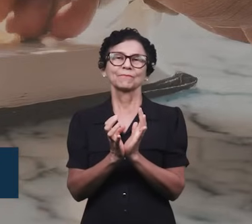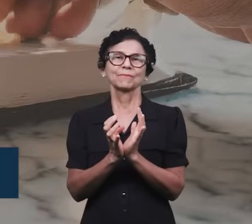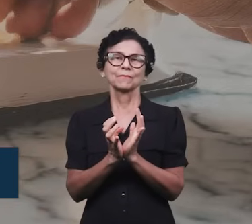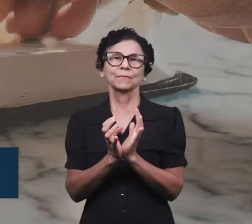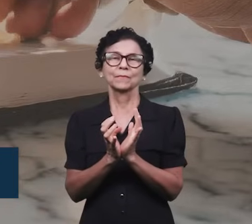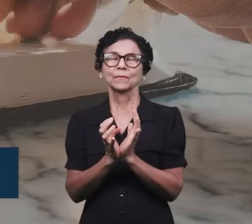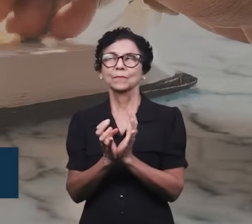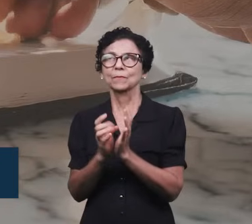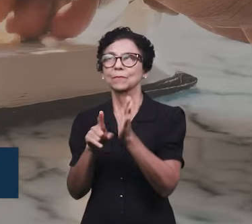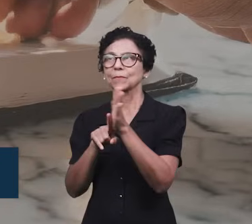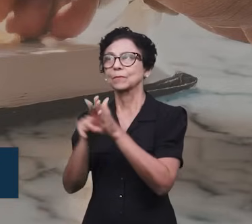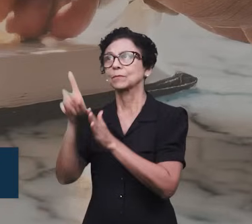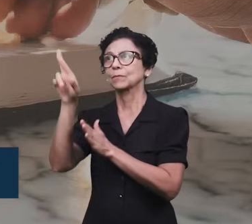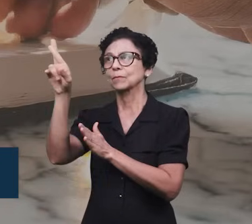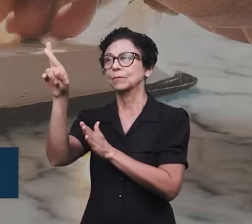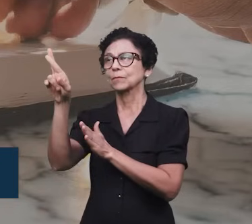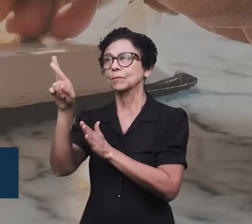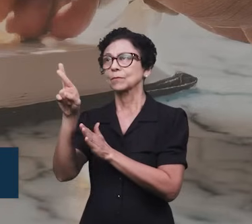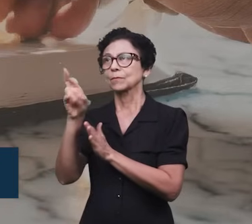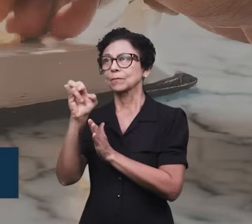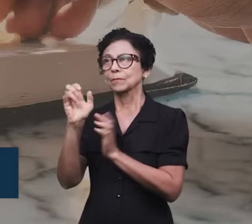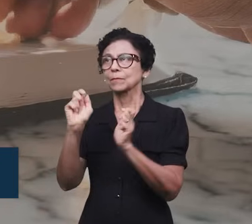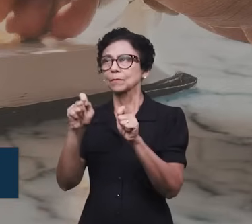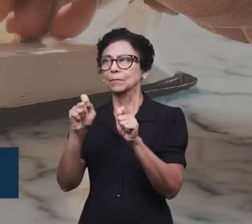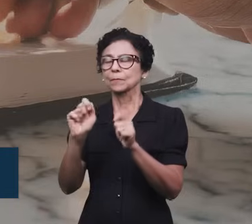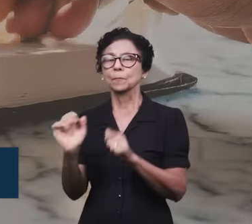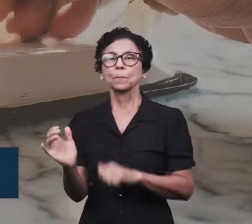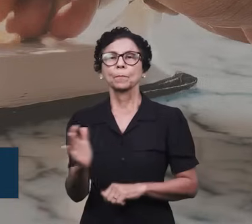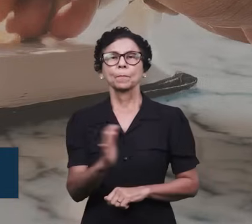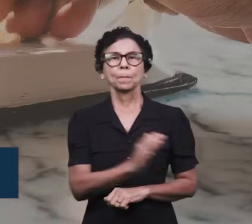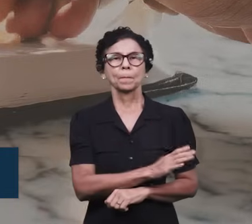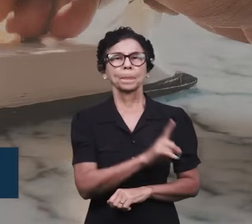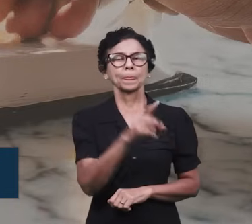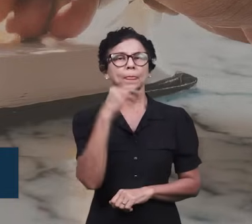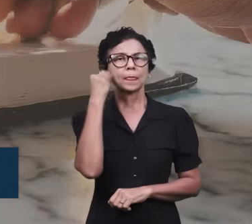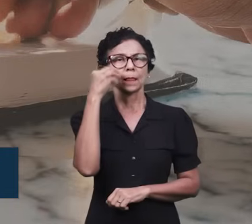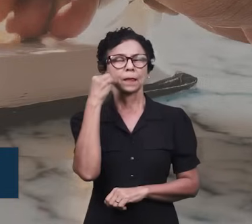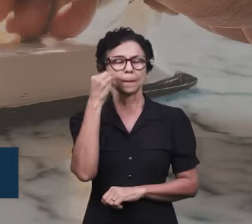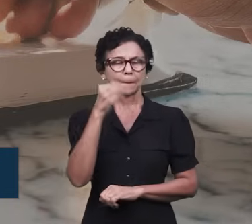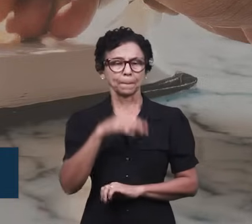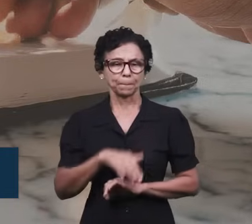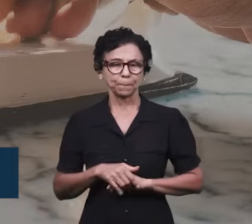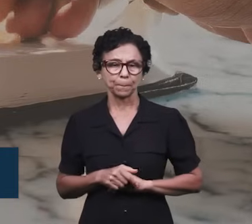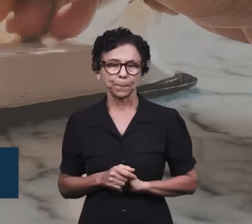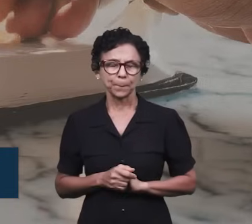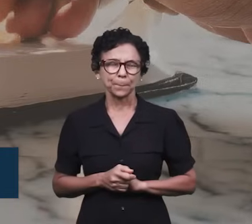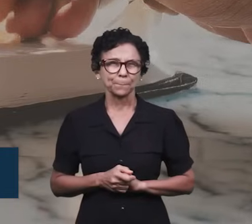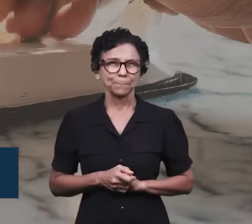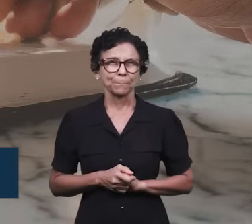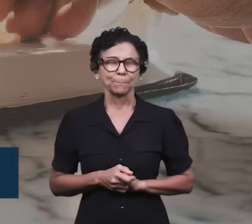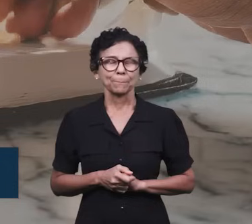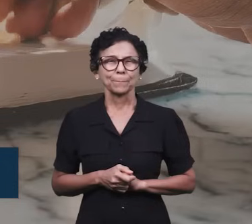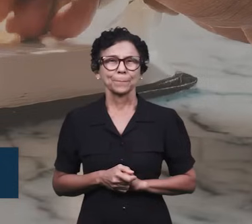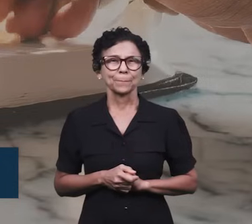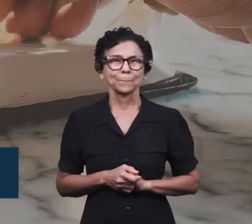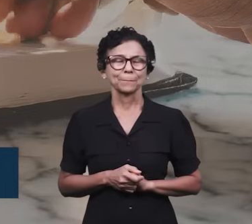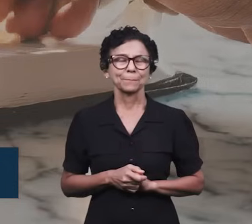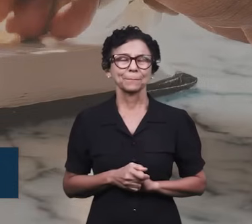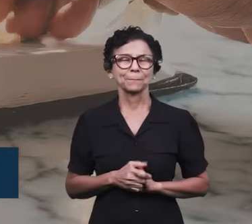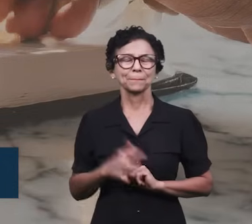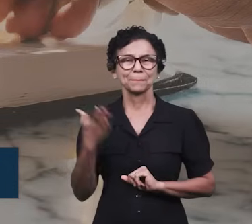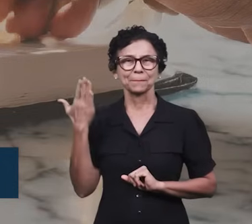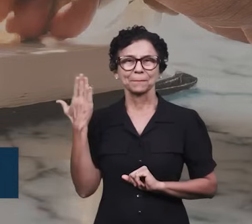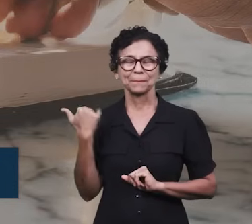colocarmos diante do Senhor. Contar uma experiência aqui, irmãos, a respeito disso. Uma vez que nós estávamos preparando